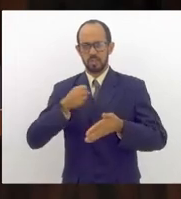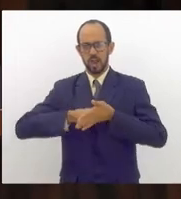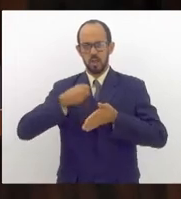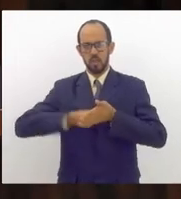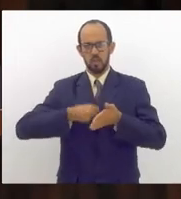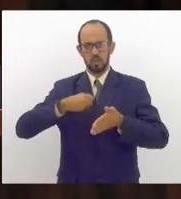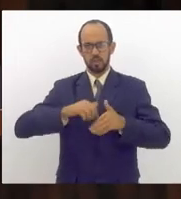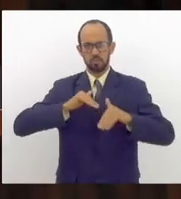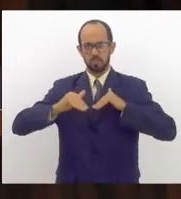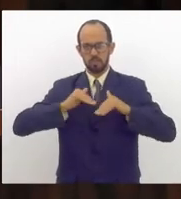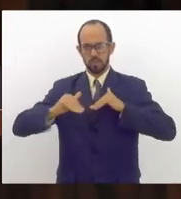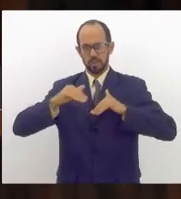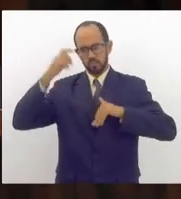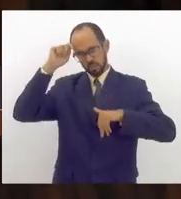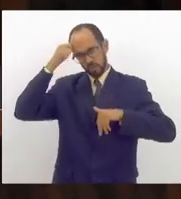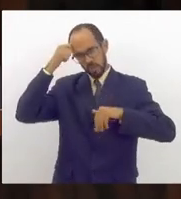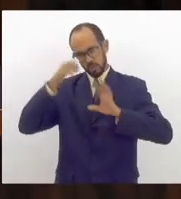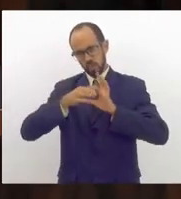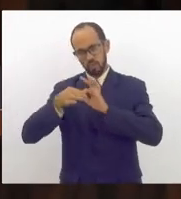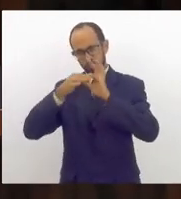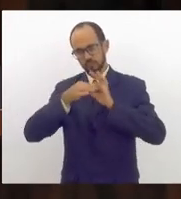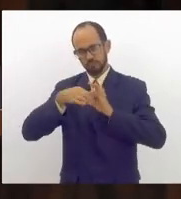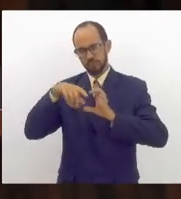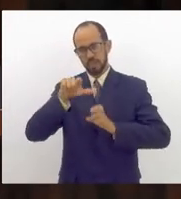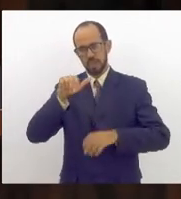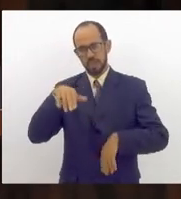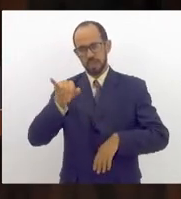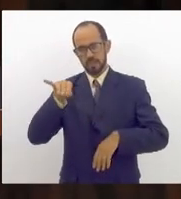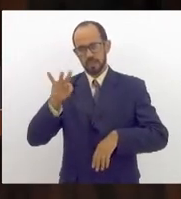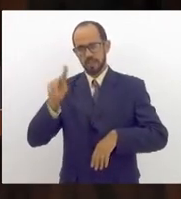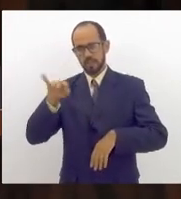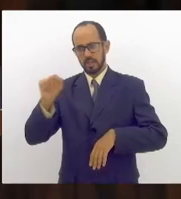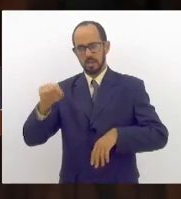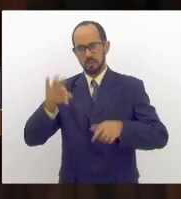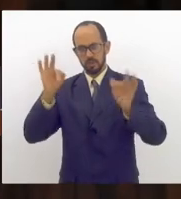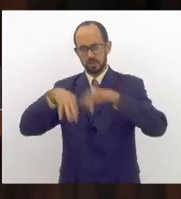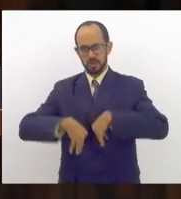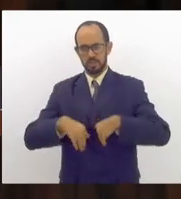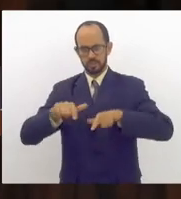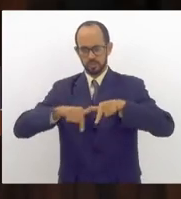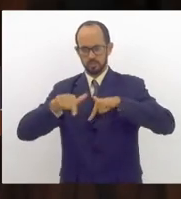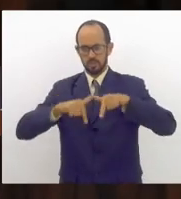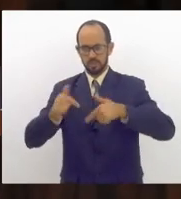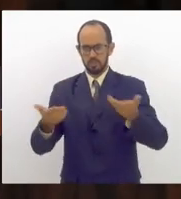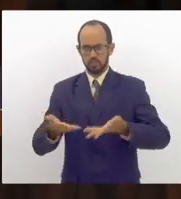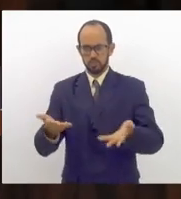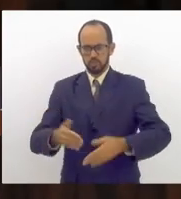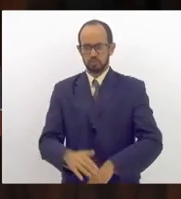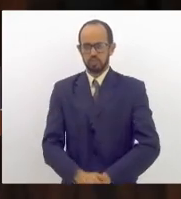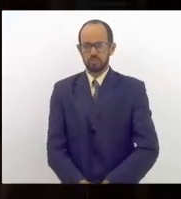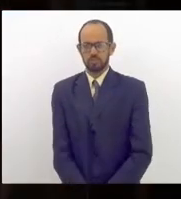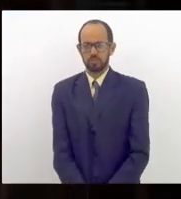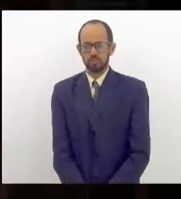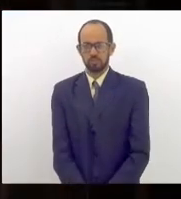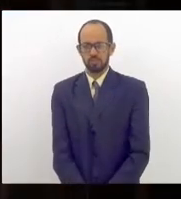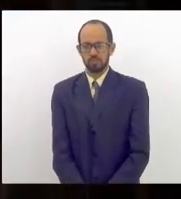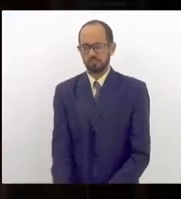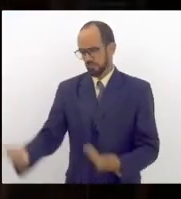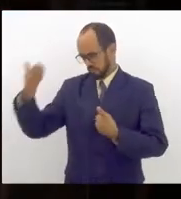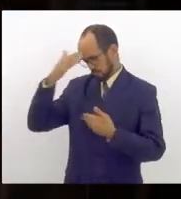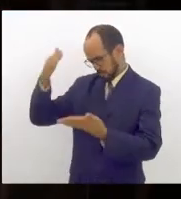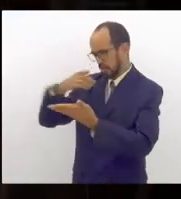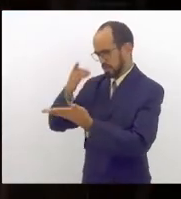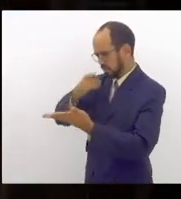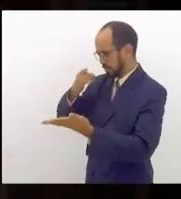do movimento negro Unificado Leninha para encerrar atividade de hoje obrigado